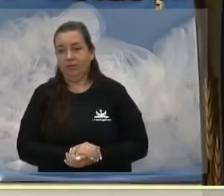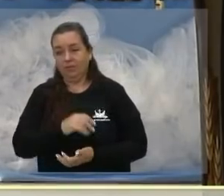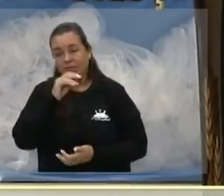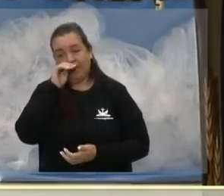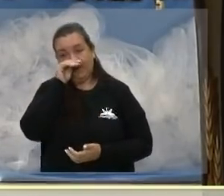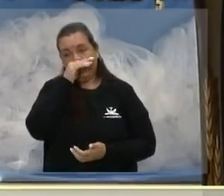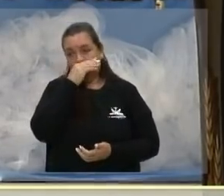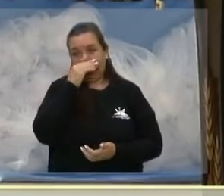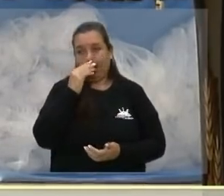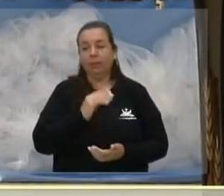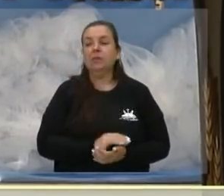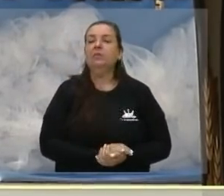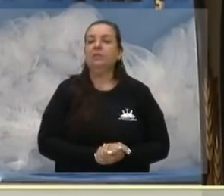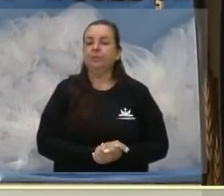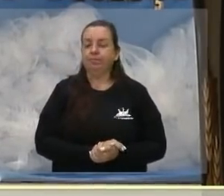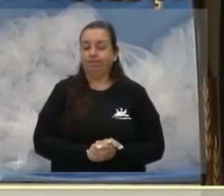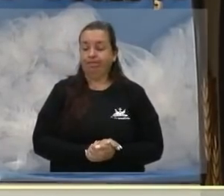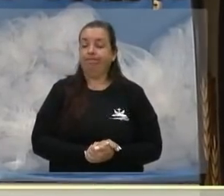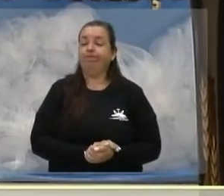e